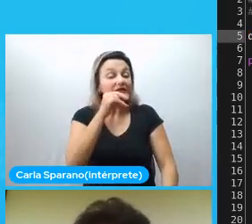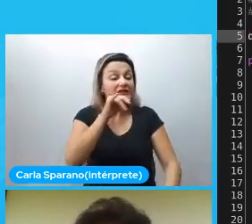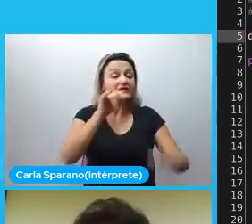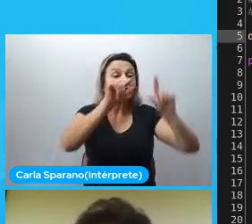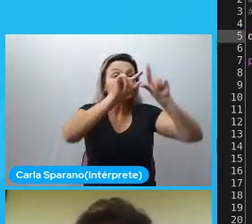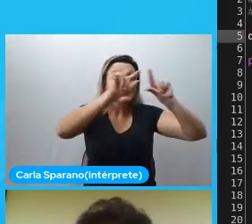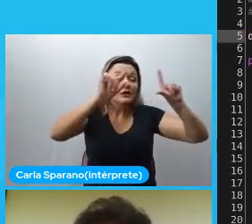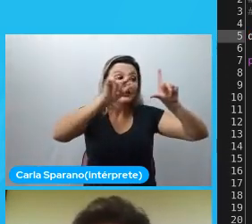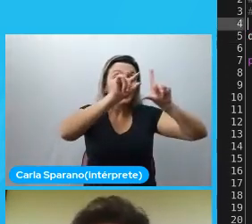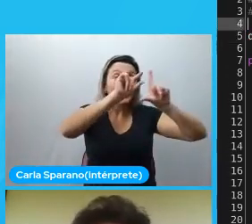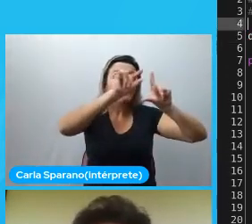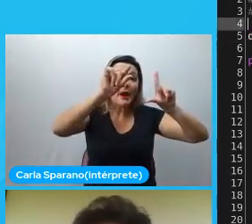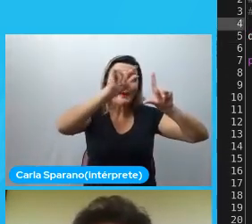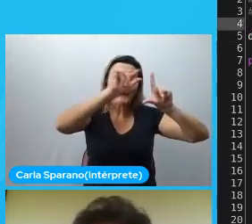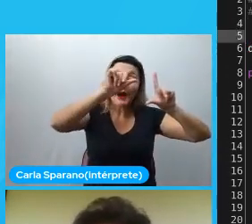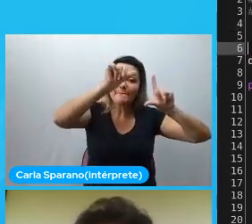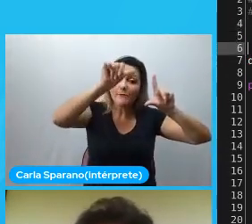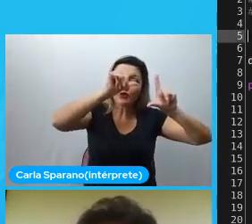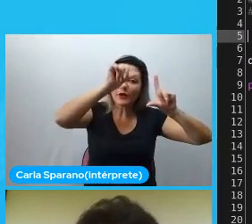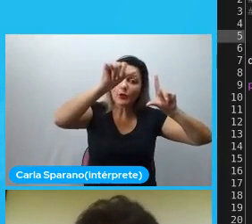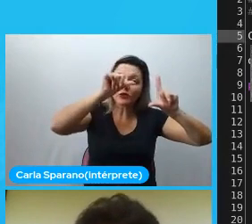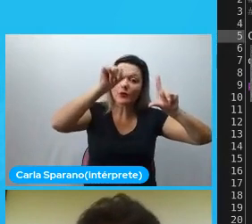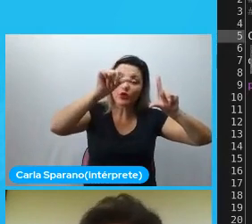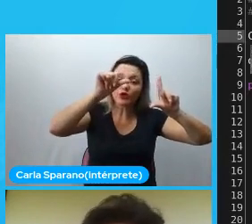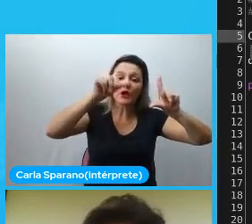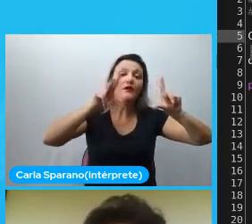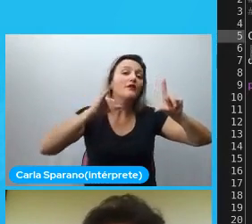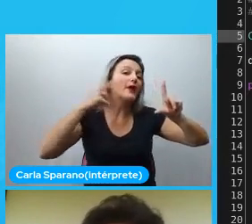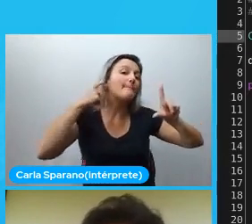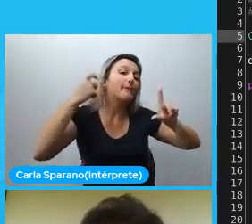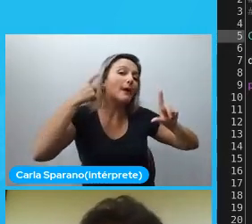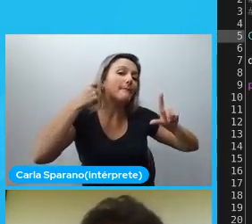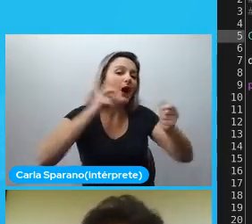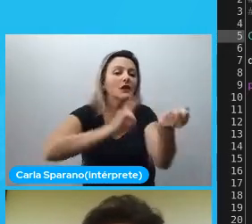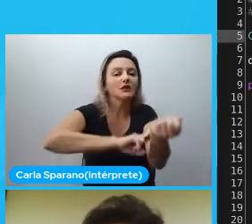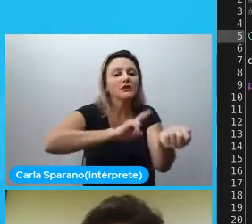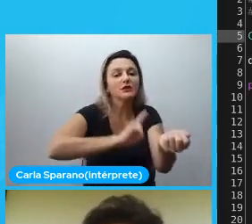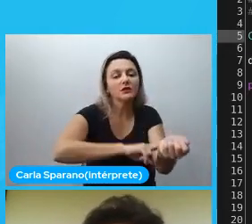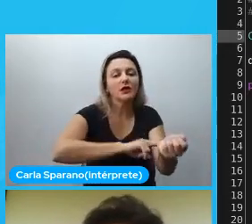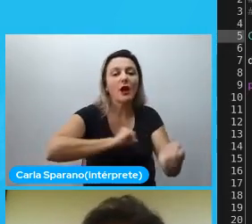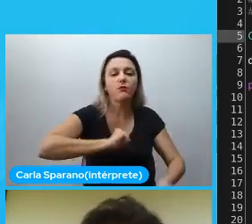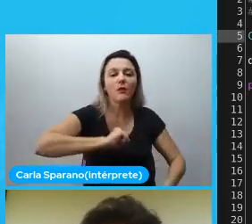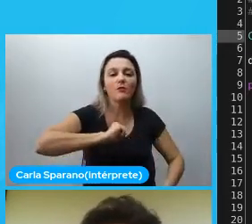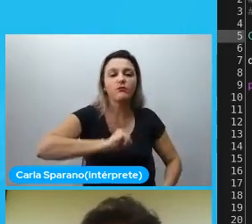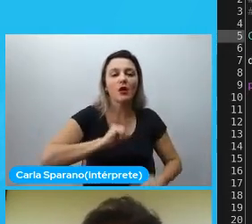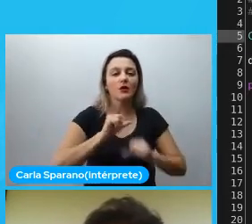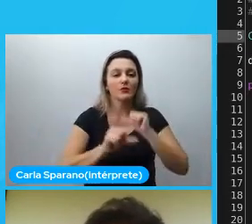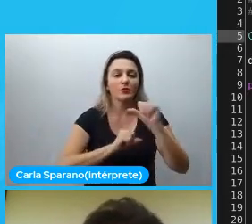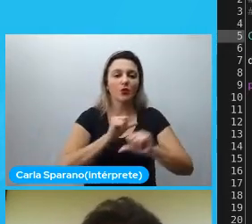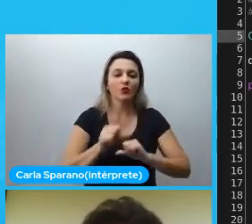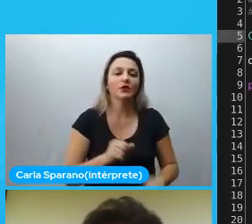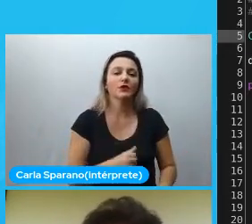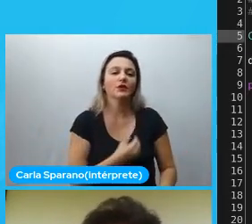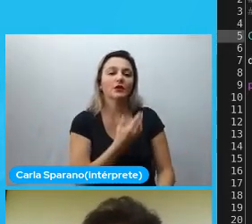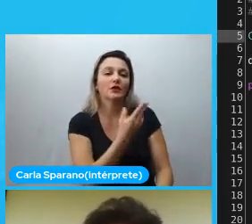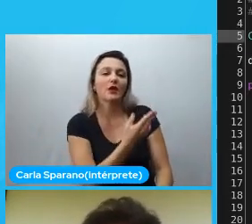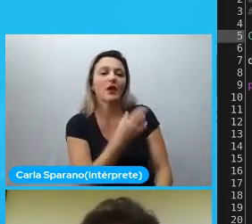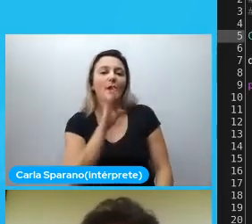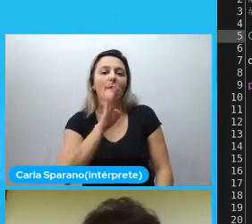toca um mais rápido e um mais devagar. E esse lance da batida é o que a gente chama de andamento da música, ou BPM, que